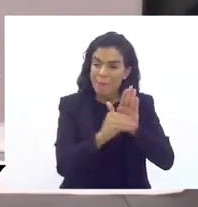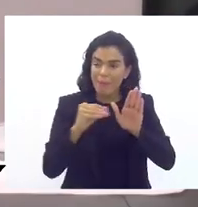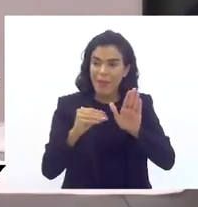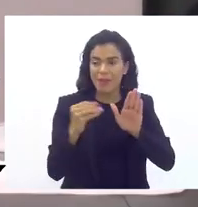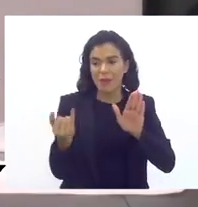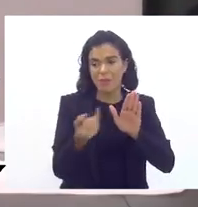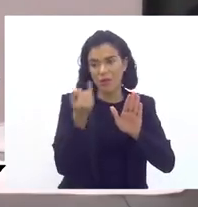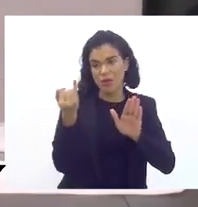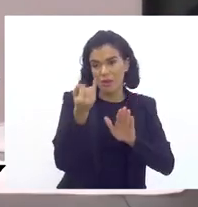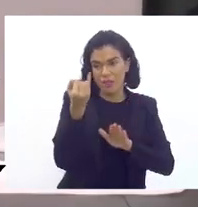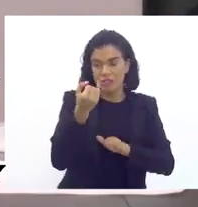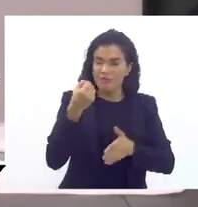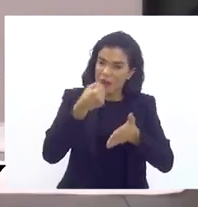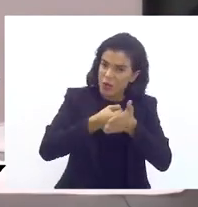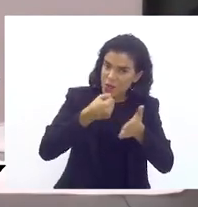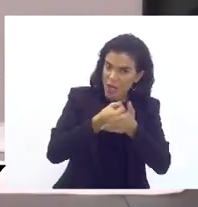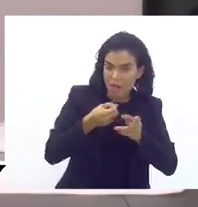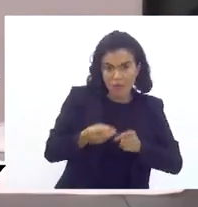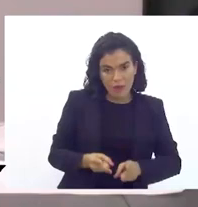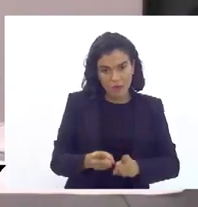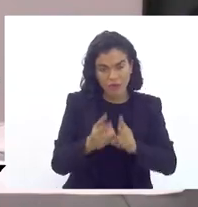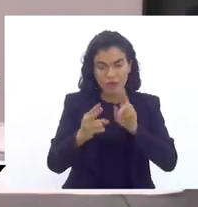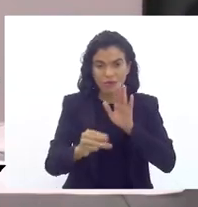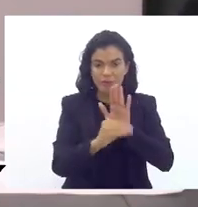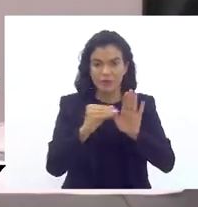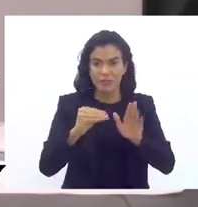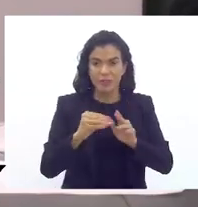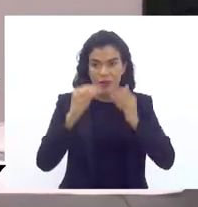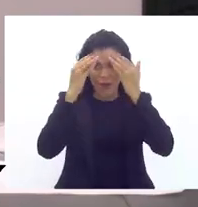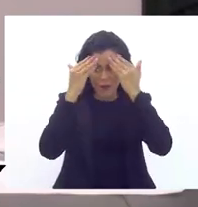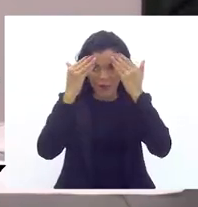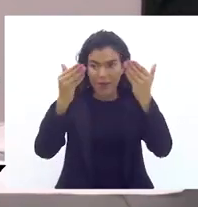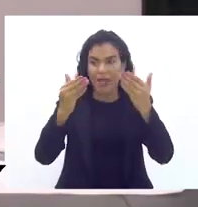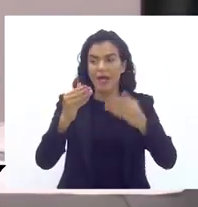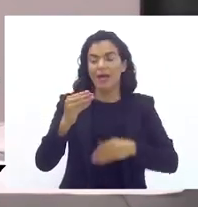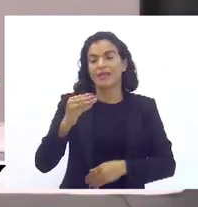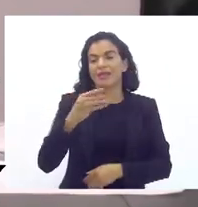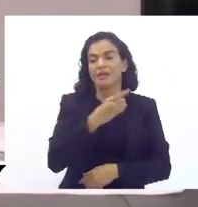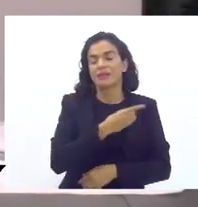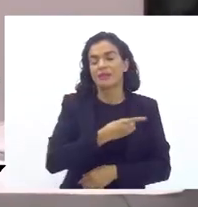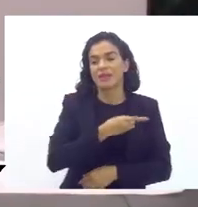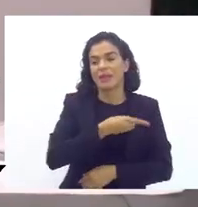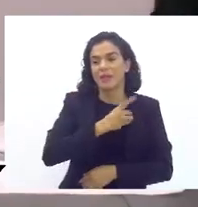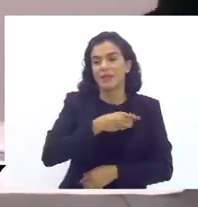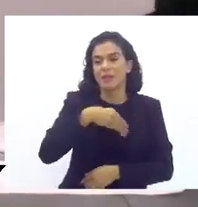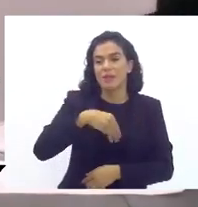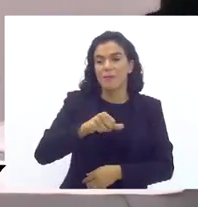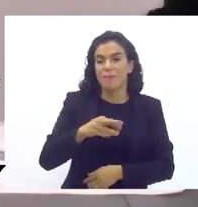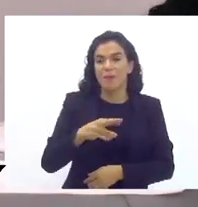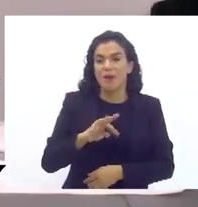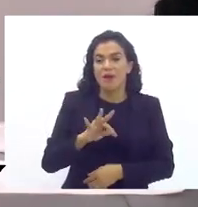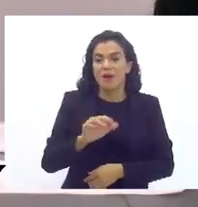importantes a gente vai lutar pelas serem incorporadas então Obrigado deputada Marta Rocha